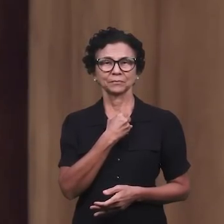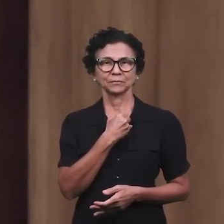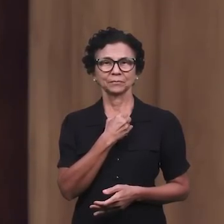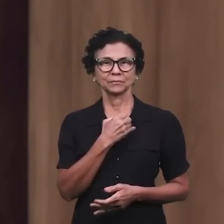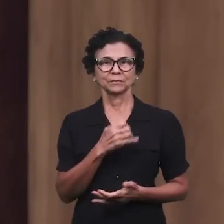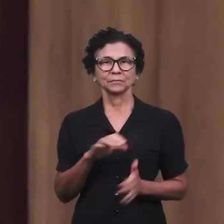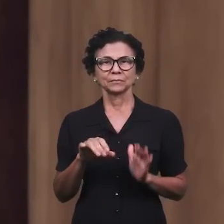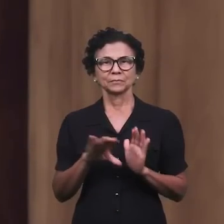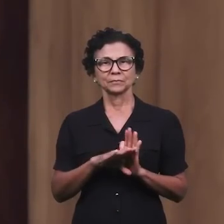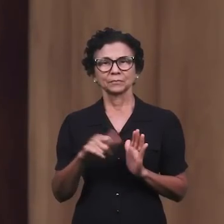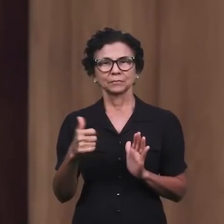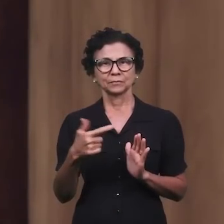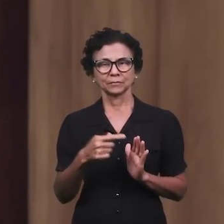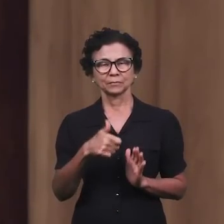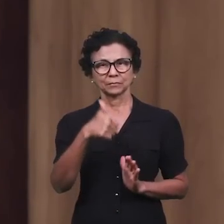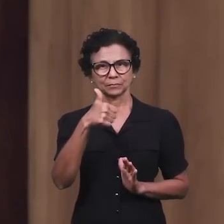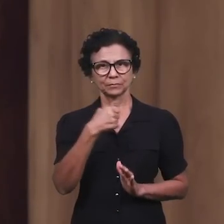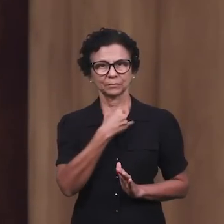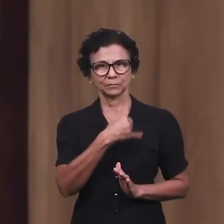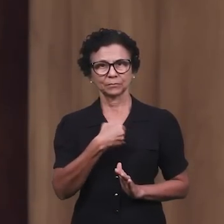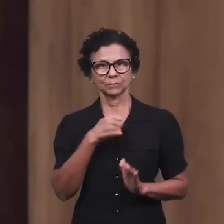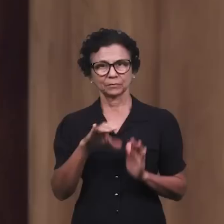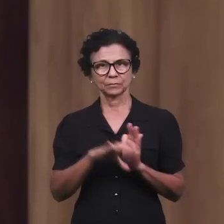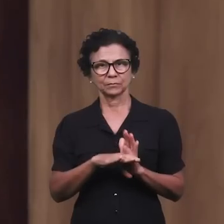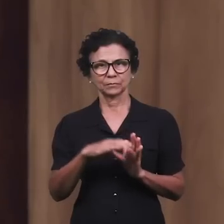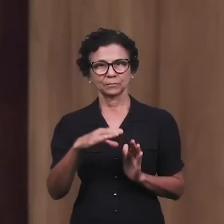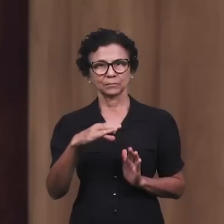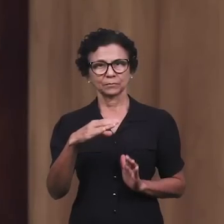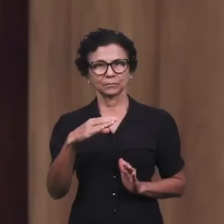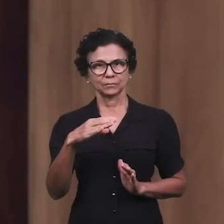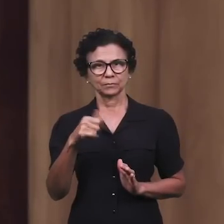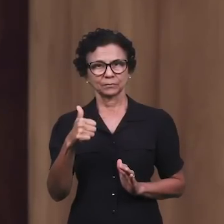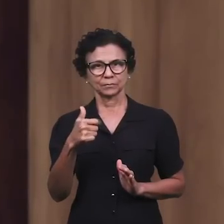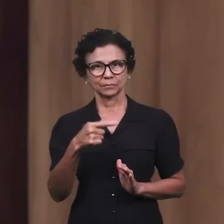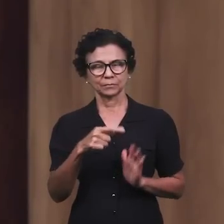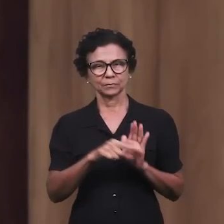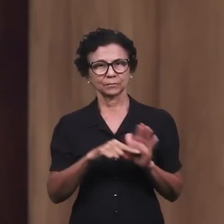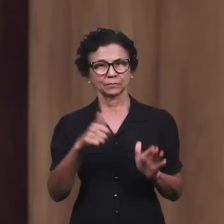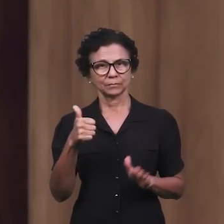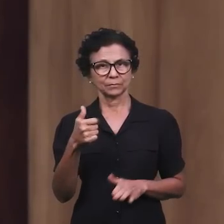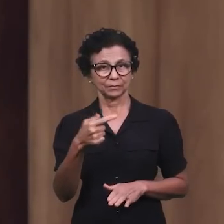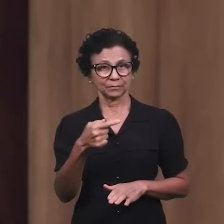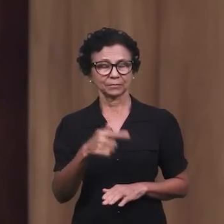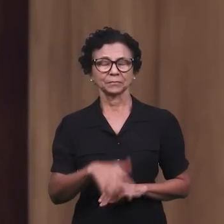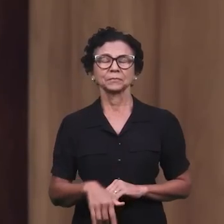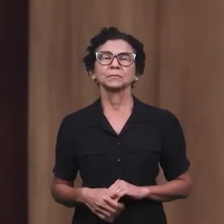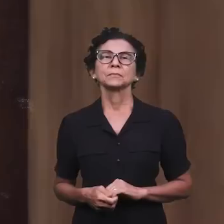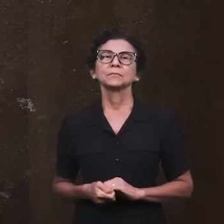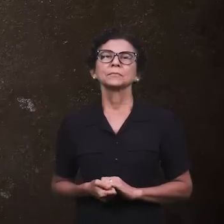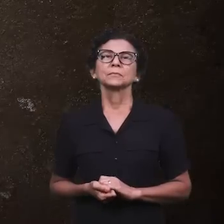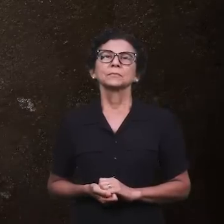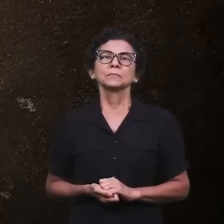capítulo 17, verso 17. E diz assim a palavra do Senhor: